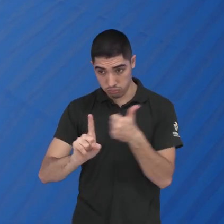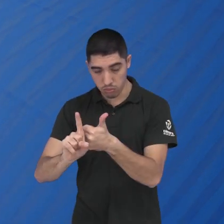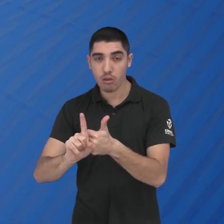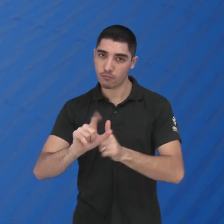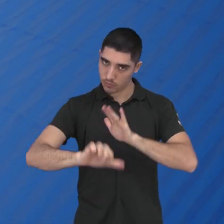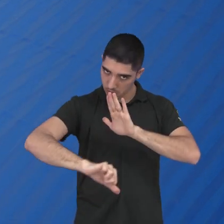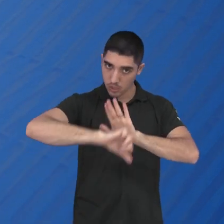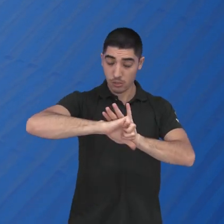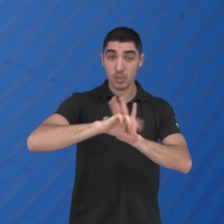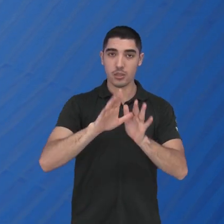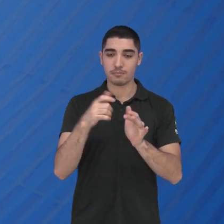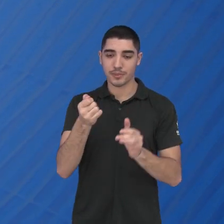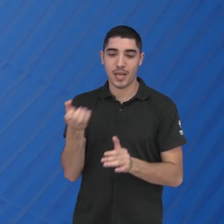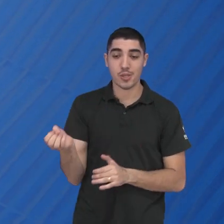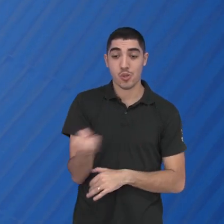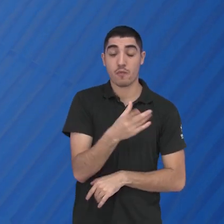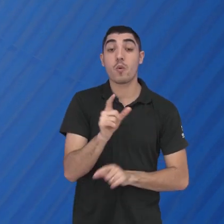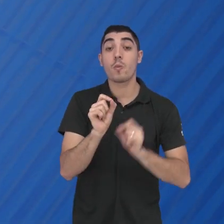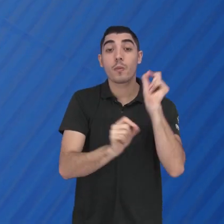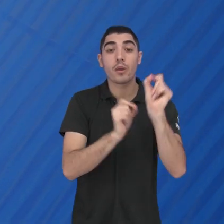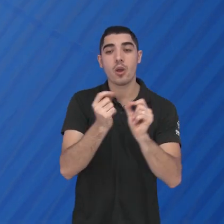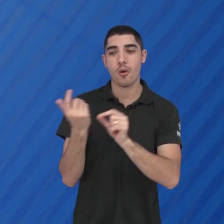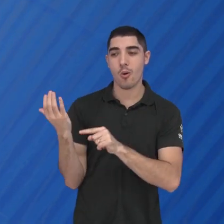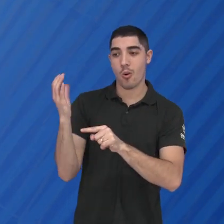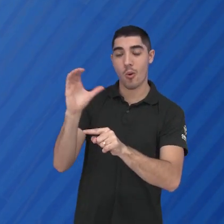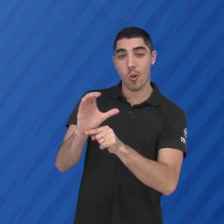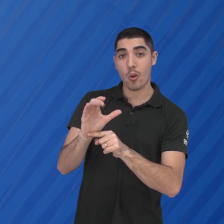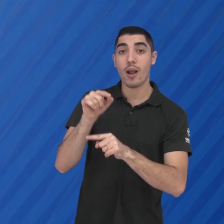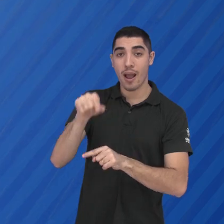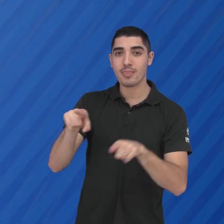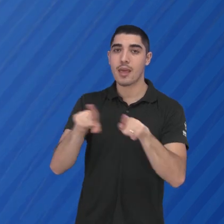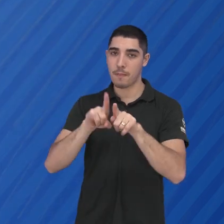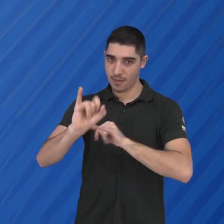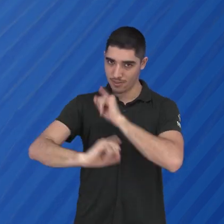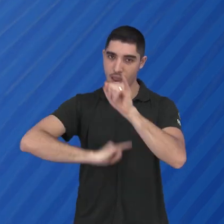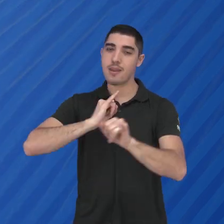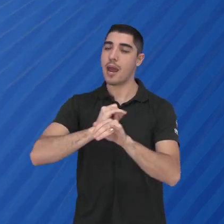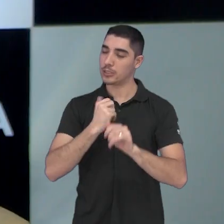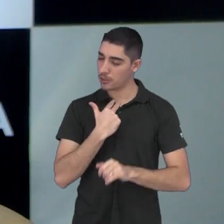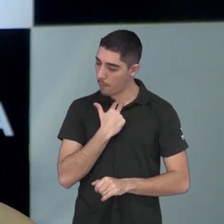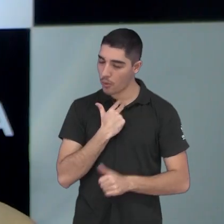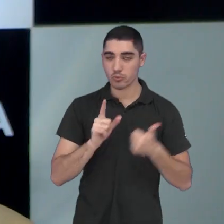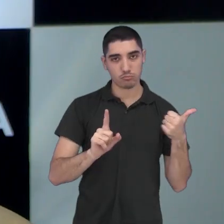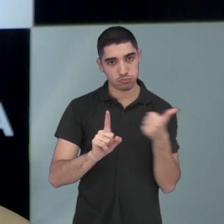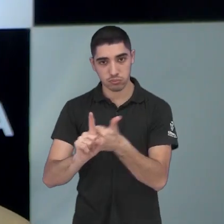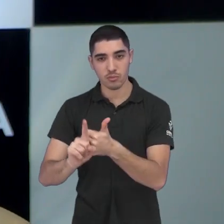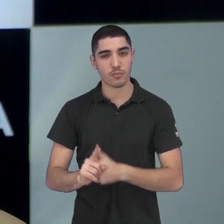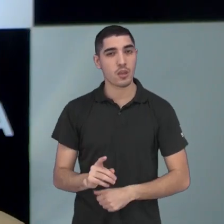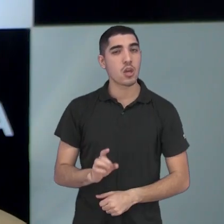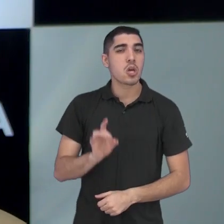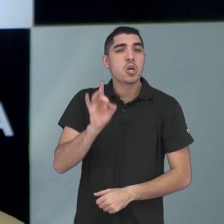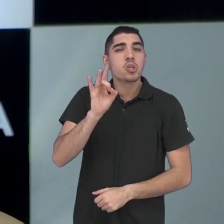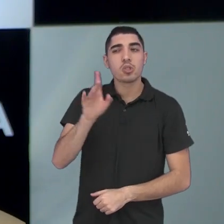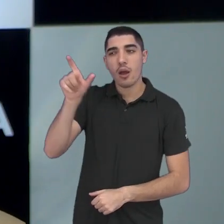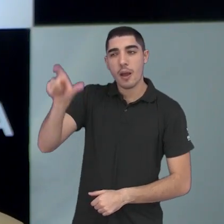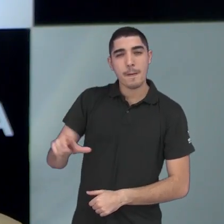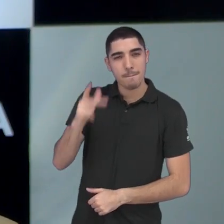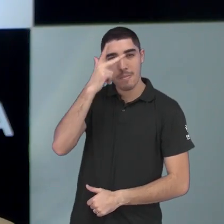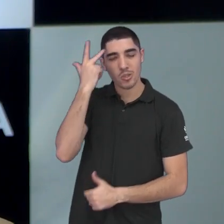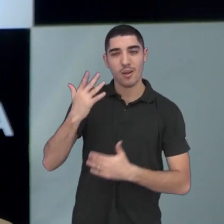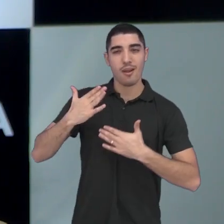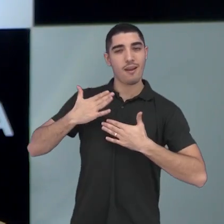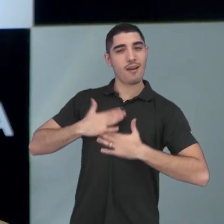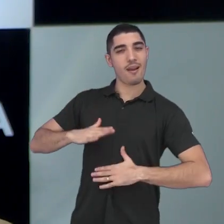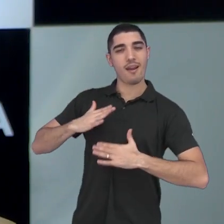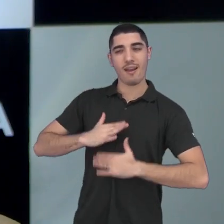perseguição mas foi preciso atualizar o decreto para incluir O Delito no ambiente virtual basicamente era só perturbar a